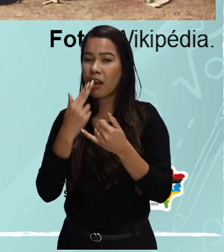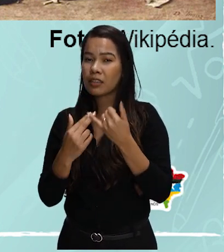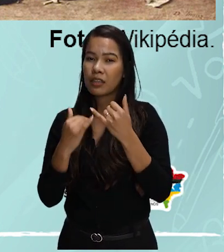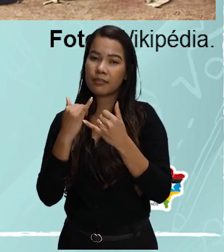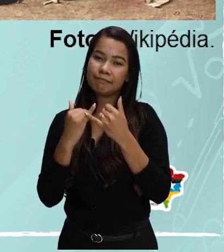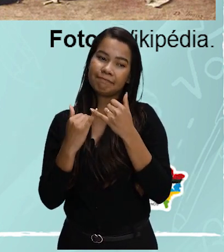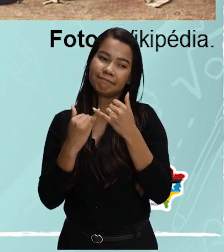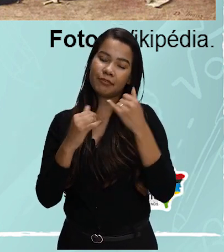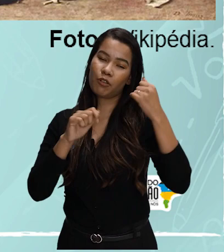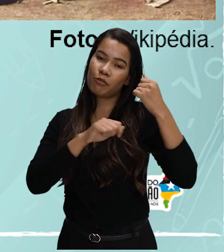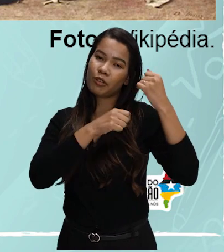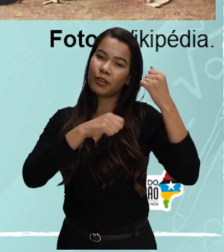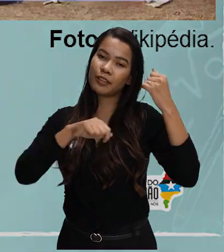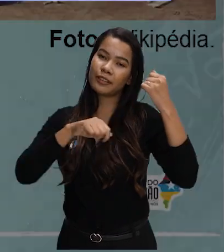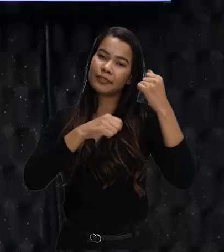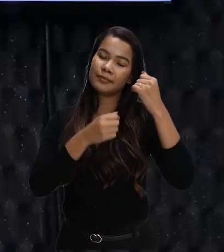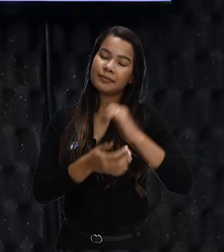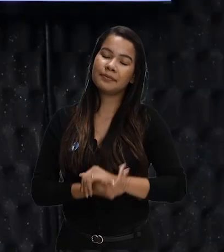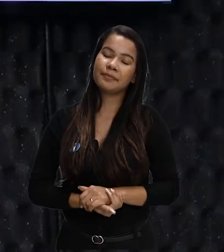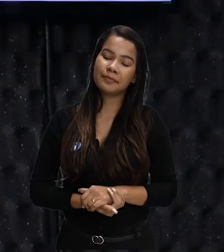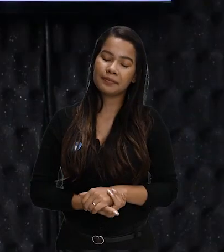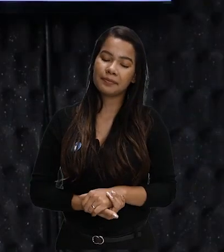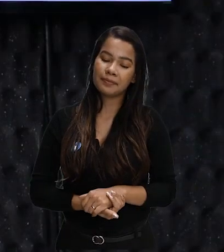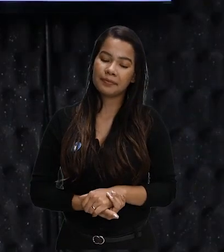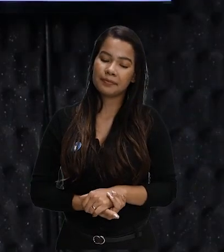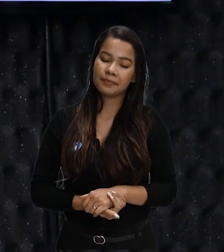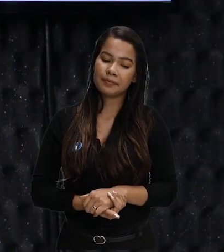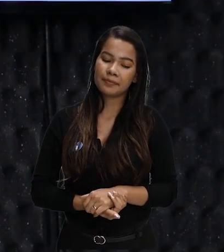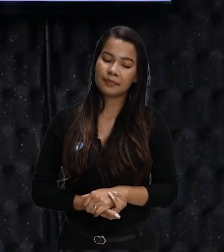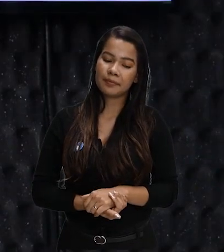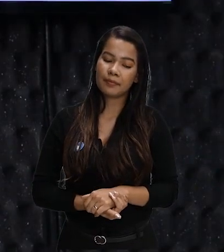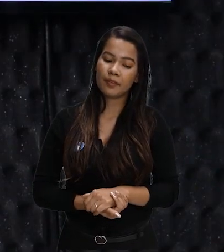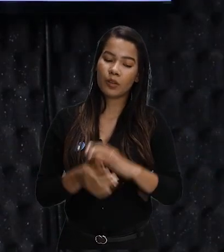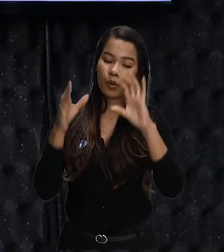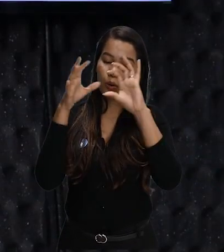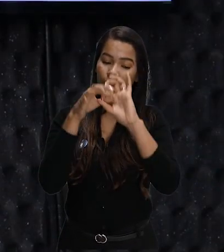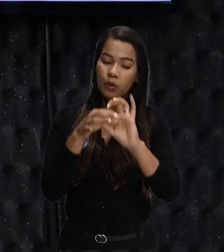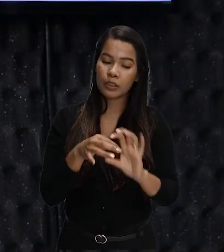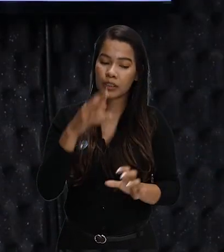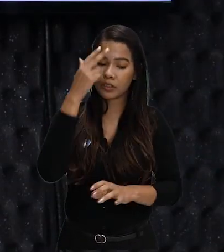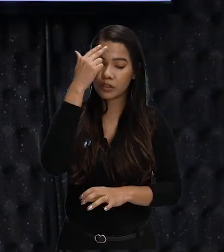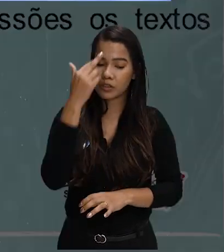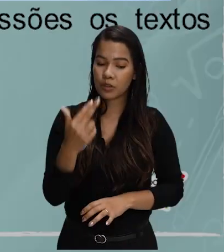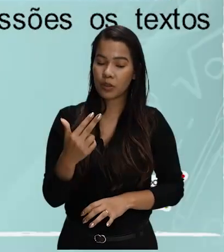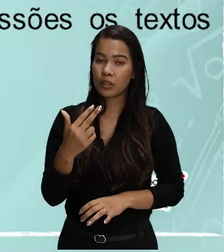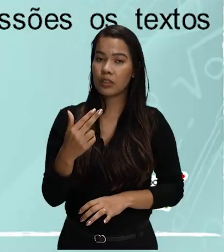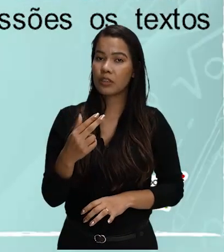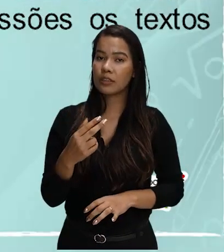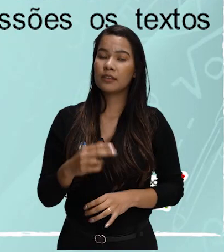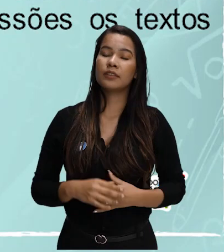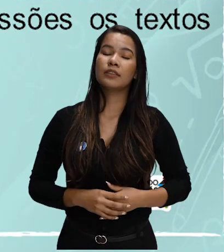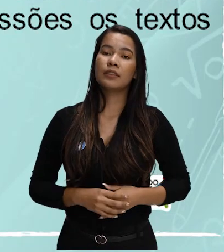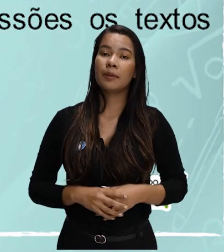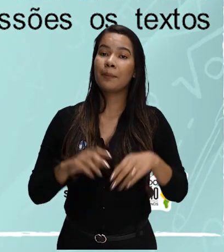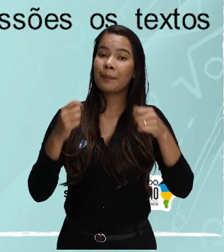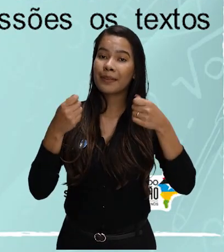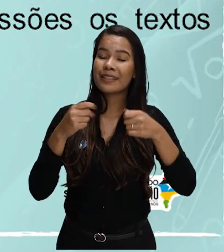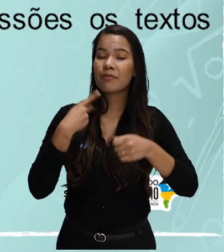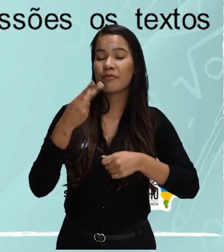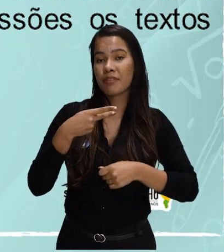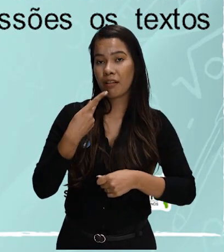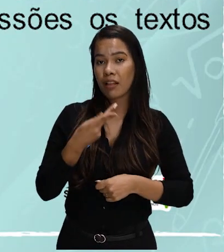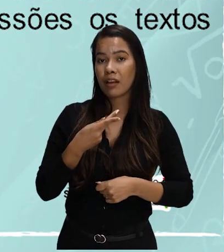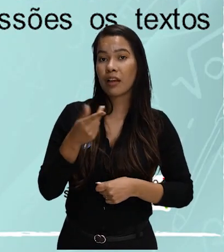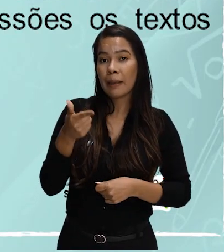musicais acompanhavam as poesias, que eram chamadas de cantiga. Contexto histórico, não podemos deixar de falar, nem